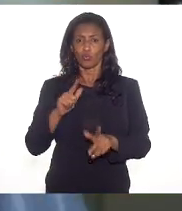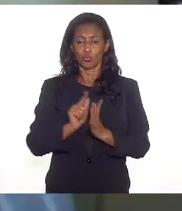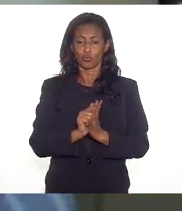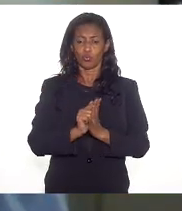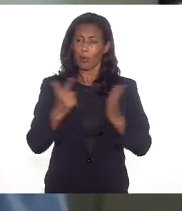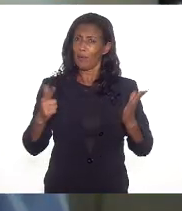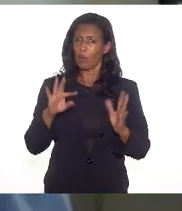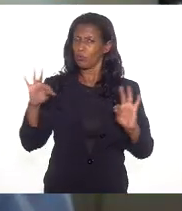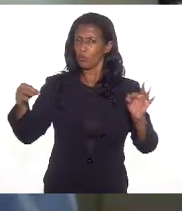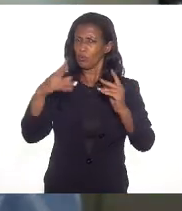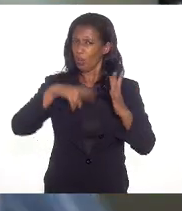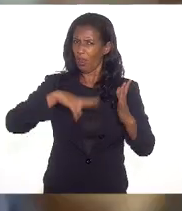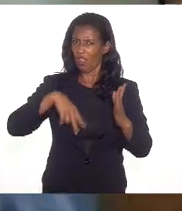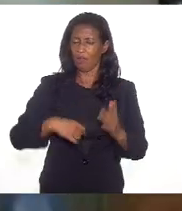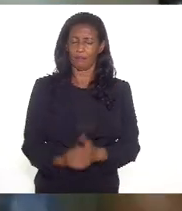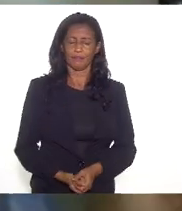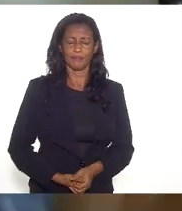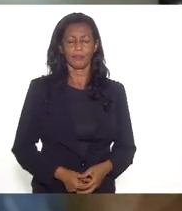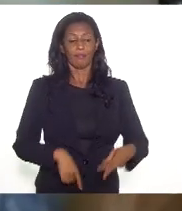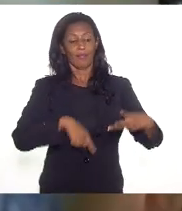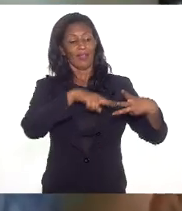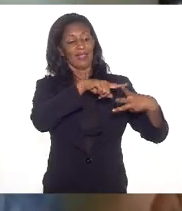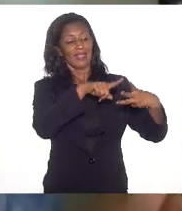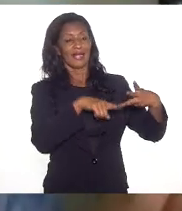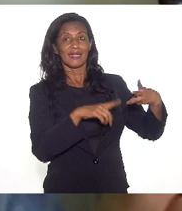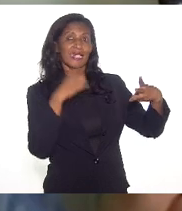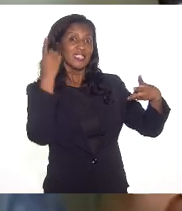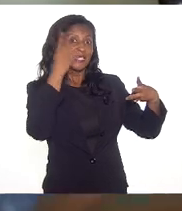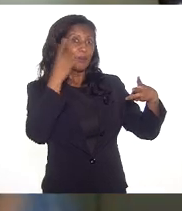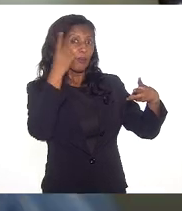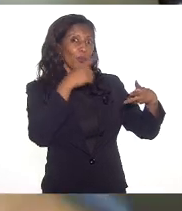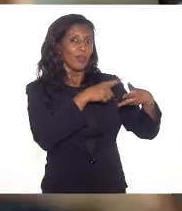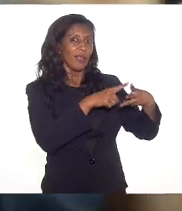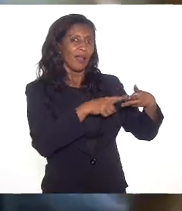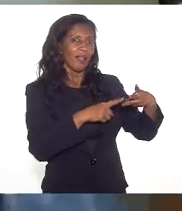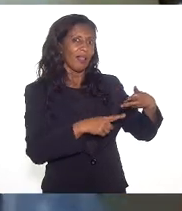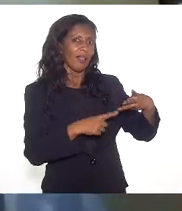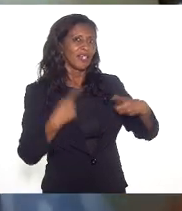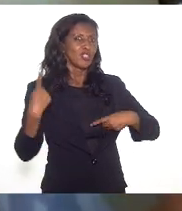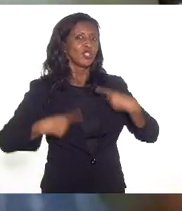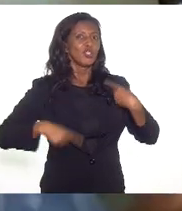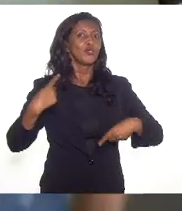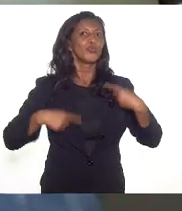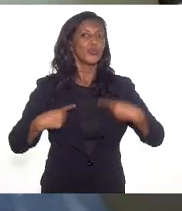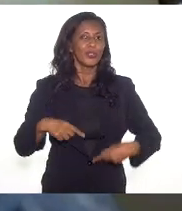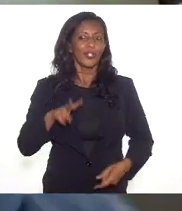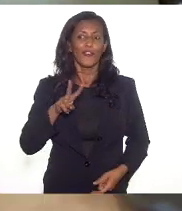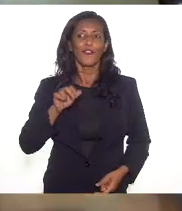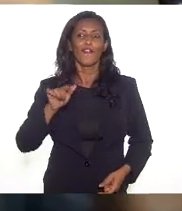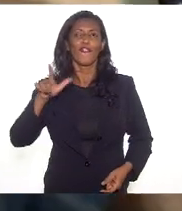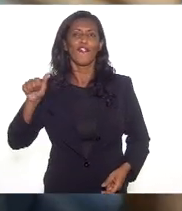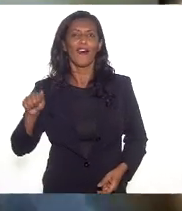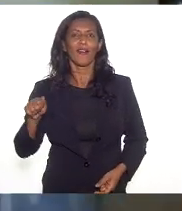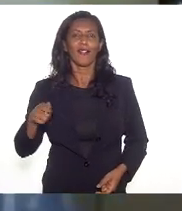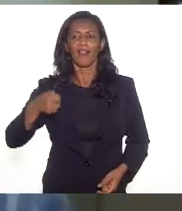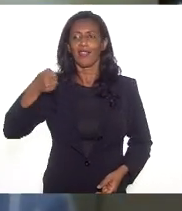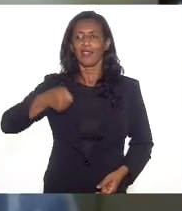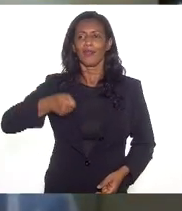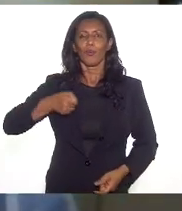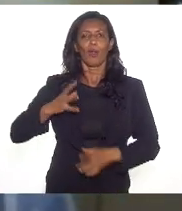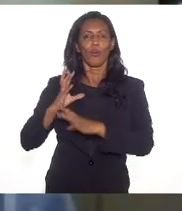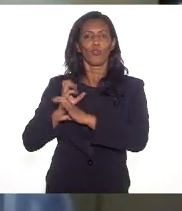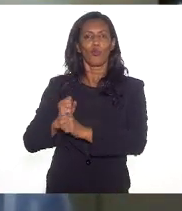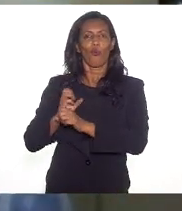todos leem, tem 3 deputados disputando uma vaga no Tribunal de Contas do